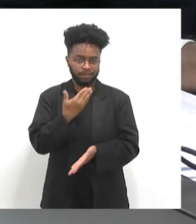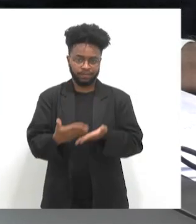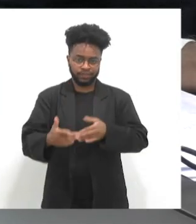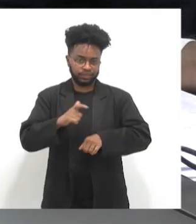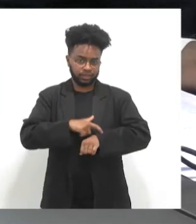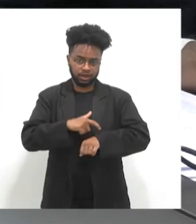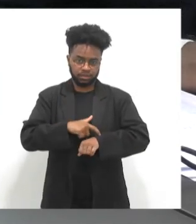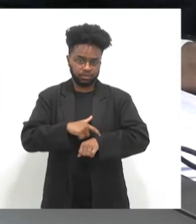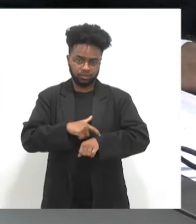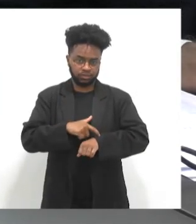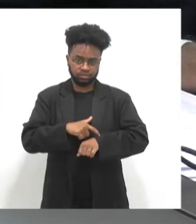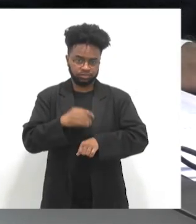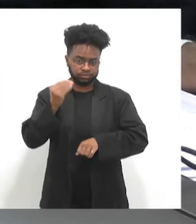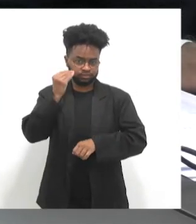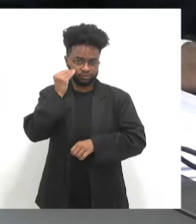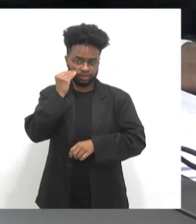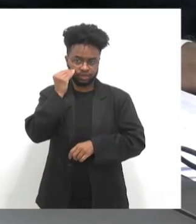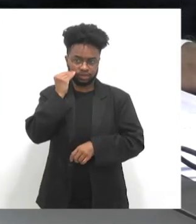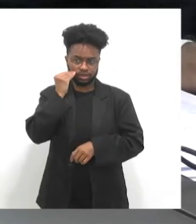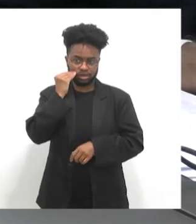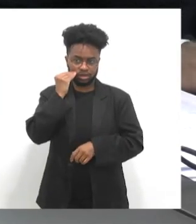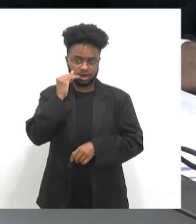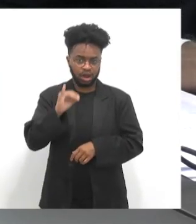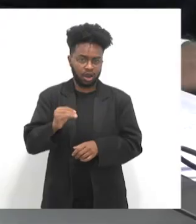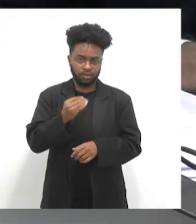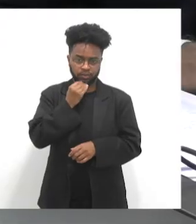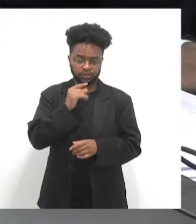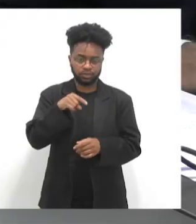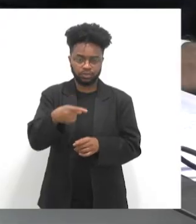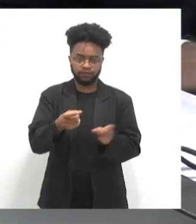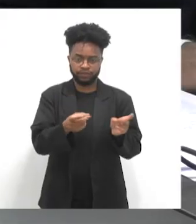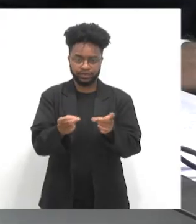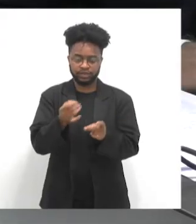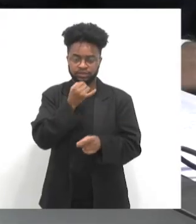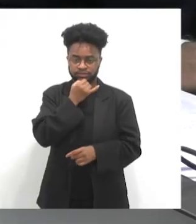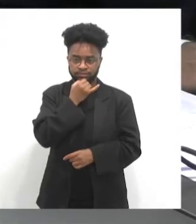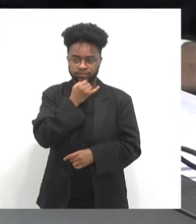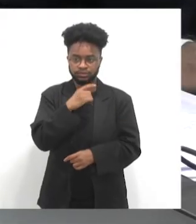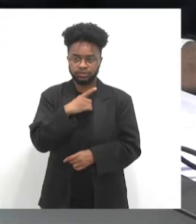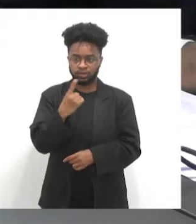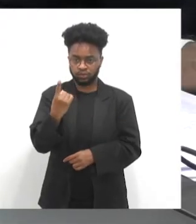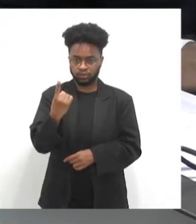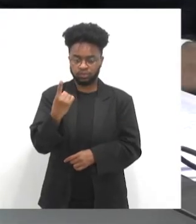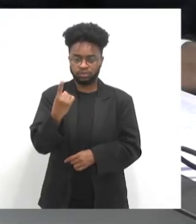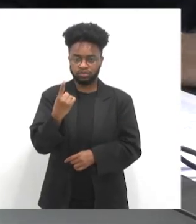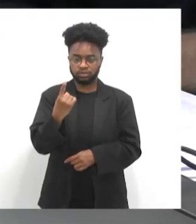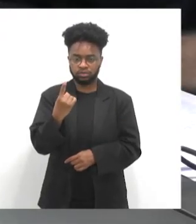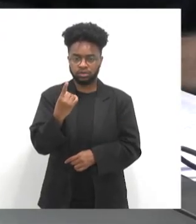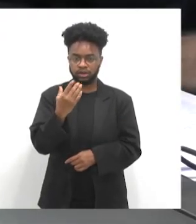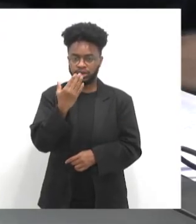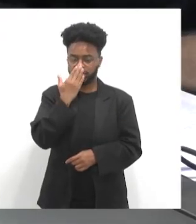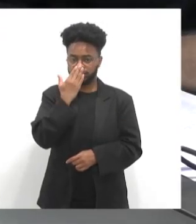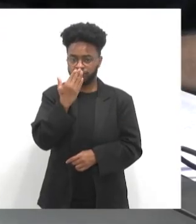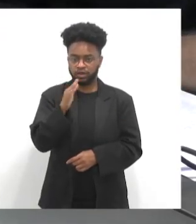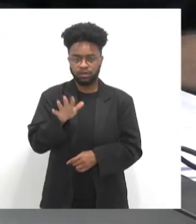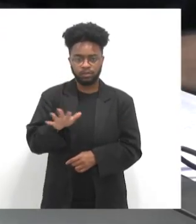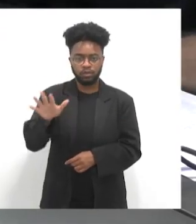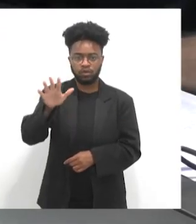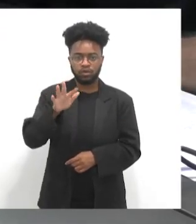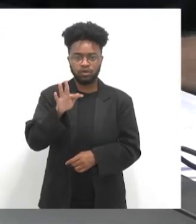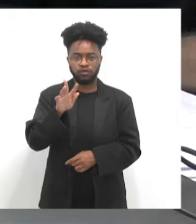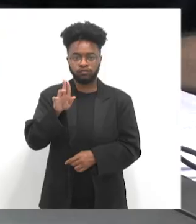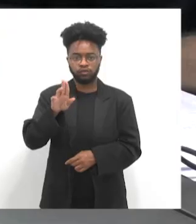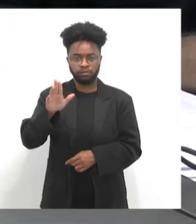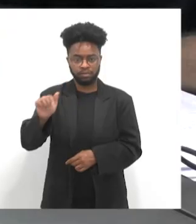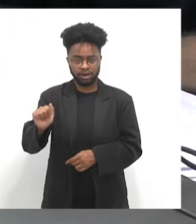botar para aprovar e depois vender. Por exemplo, tem um que é no pé ali do Morro do Fubá, que está